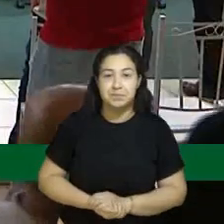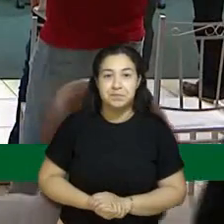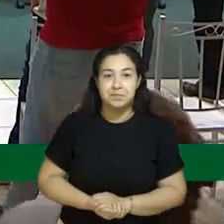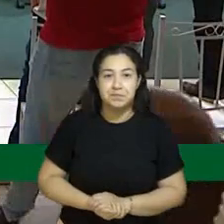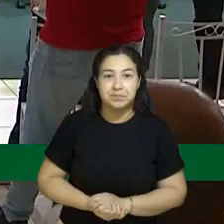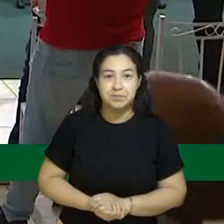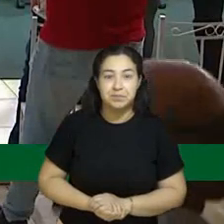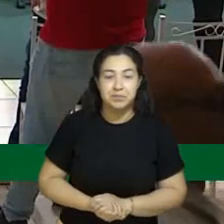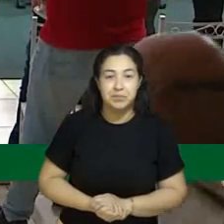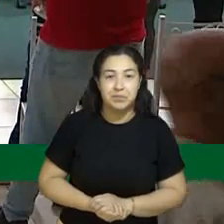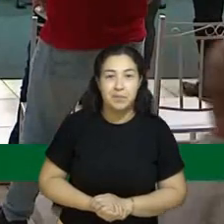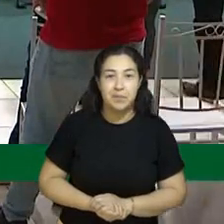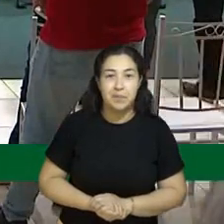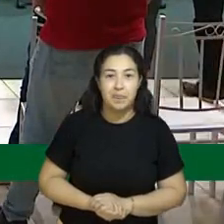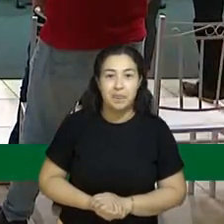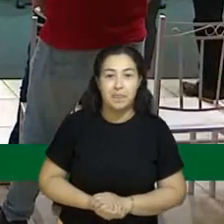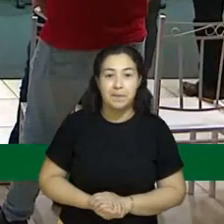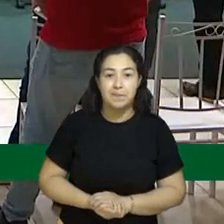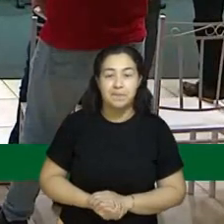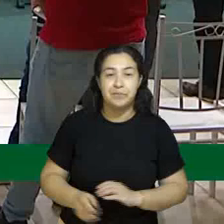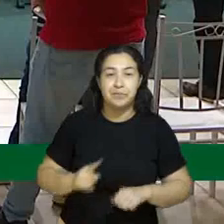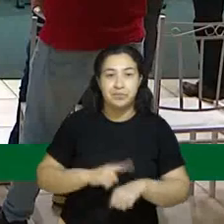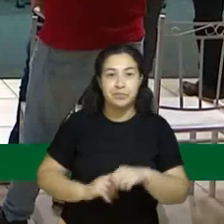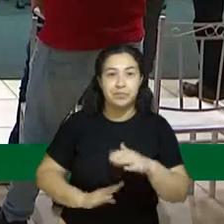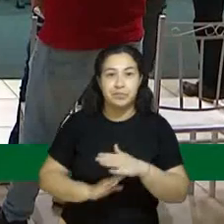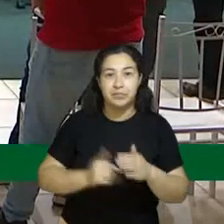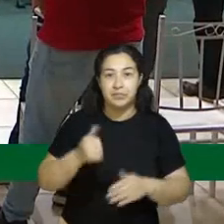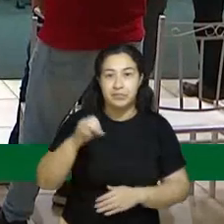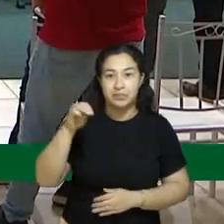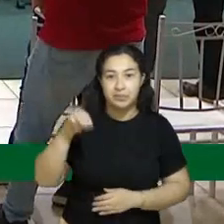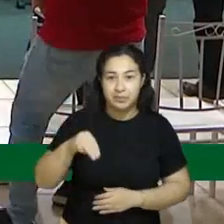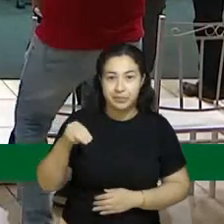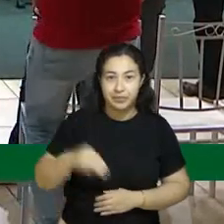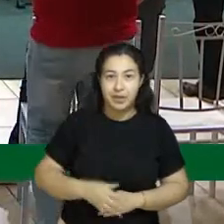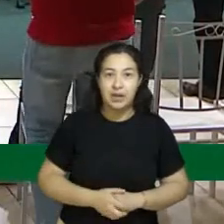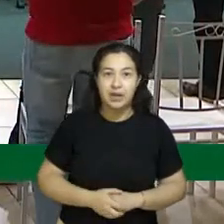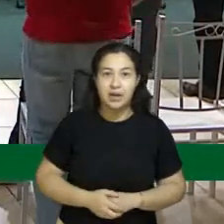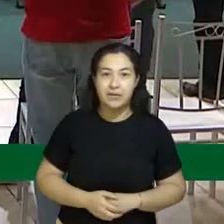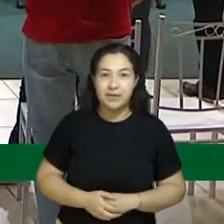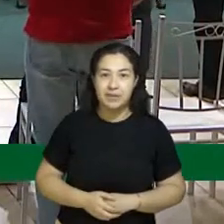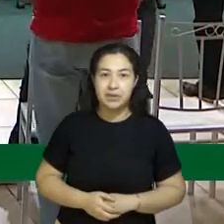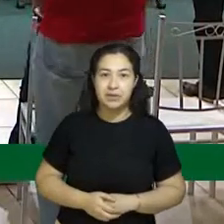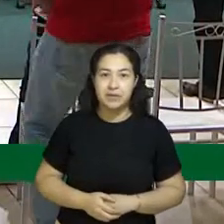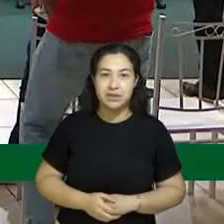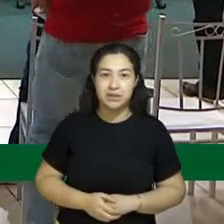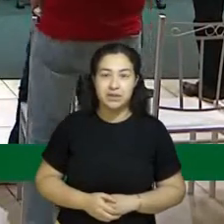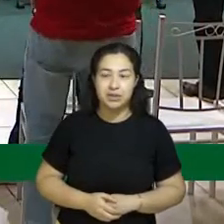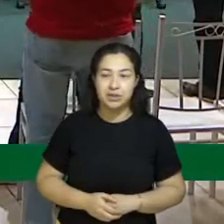minutos, em explicações pessoais, fará uso da palavra a deputada Paulinha.